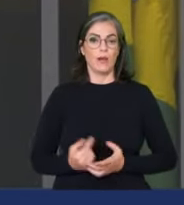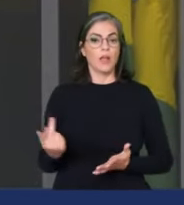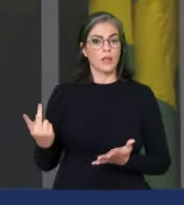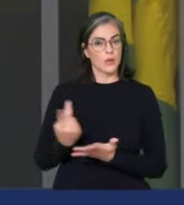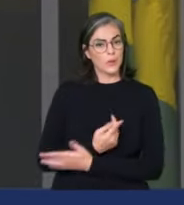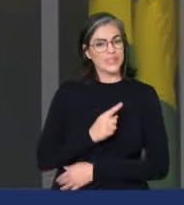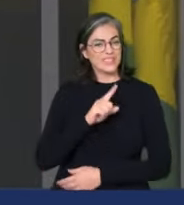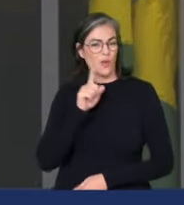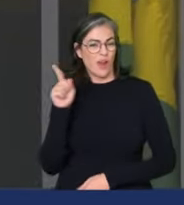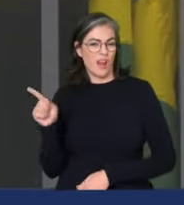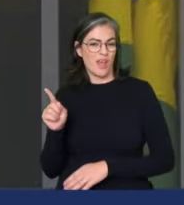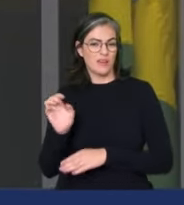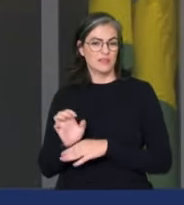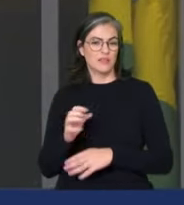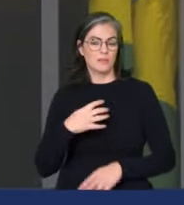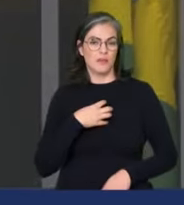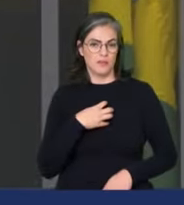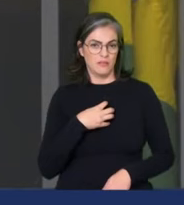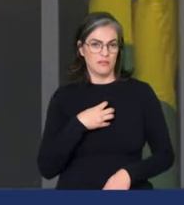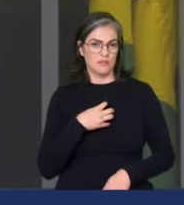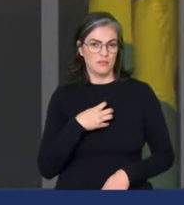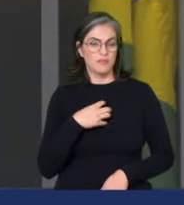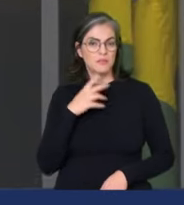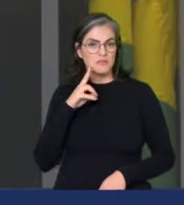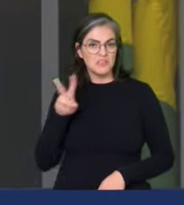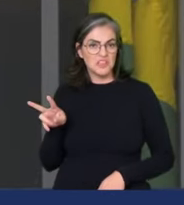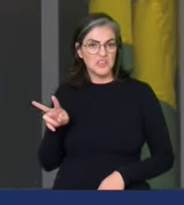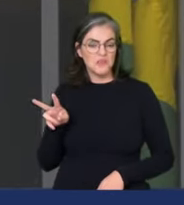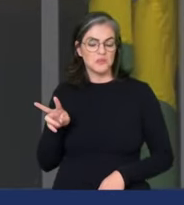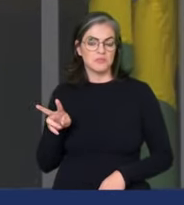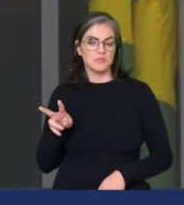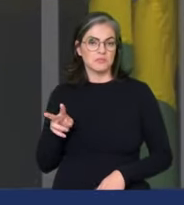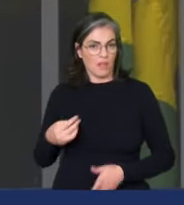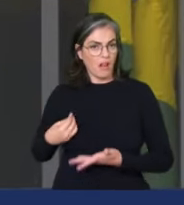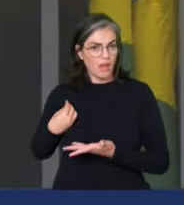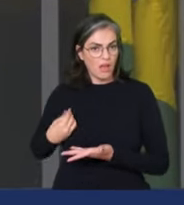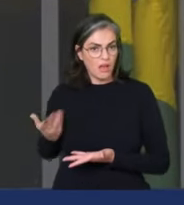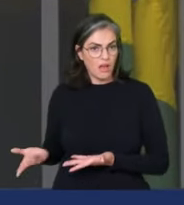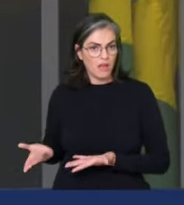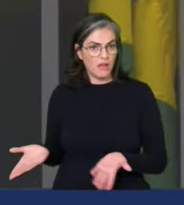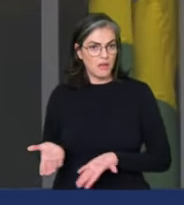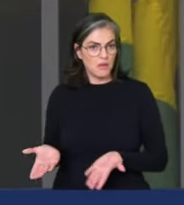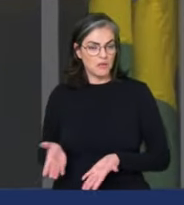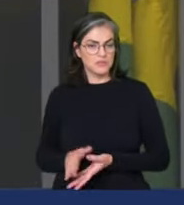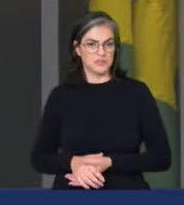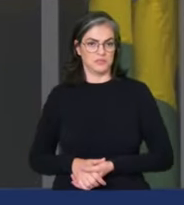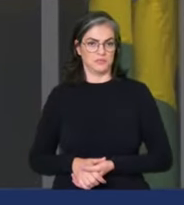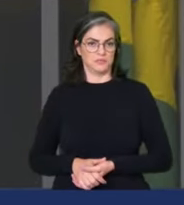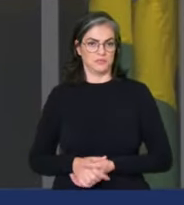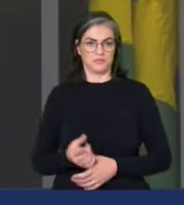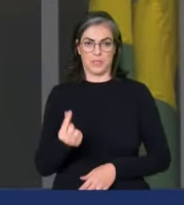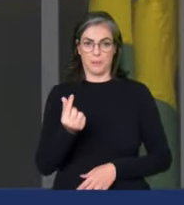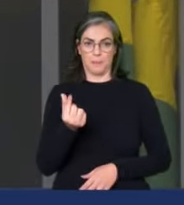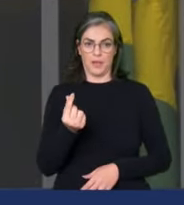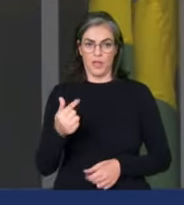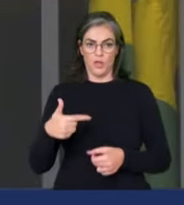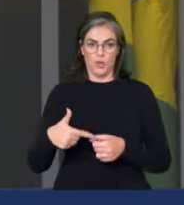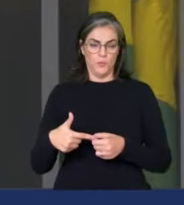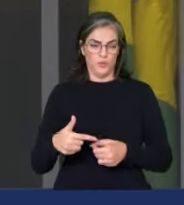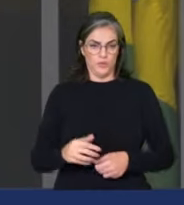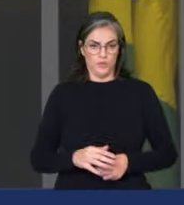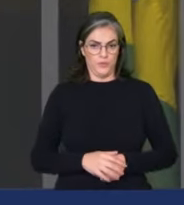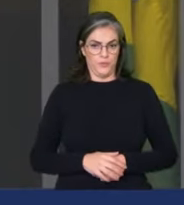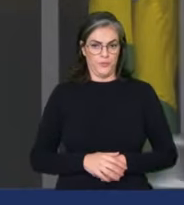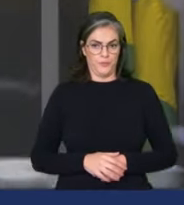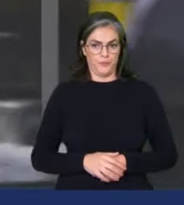nós vemos, como foi visto, e está lá hoje, preço do combustível, do